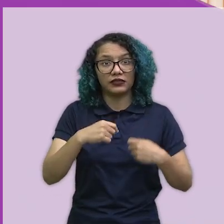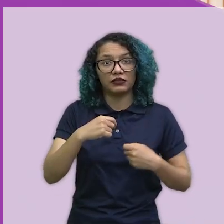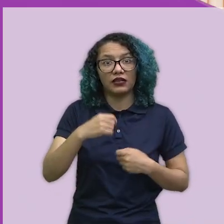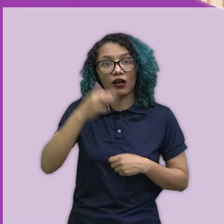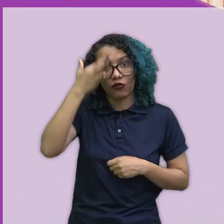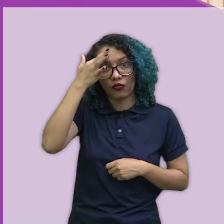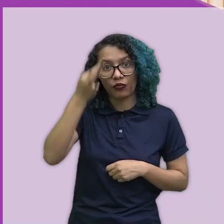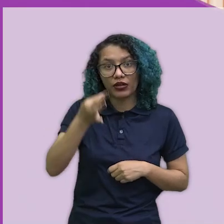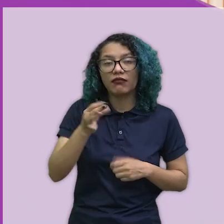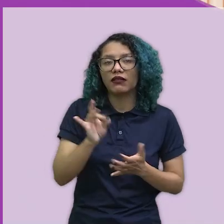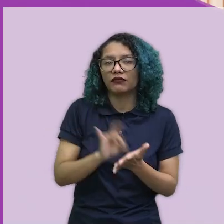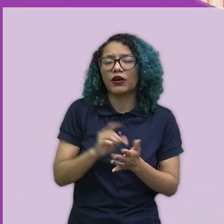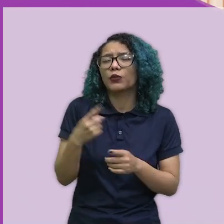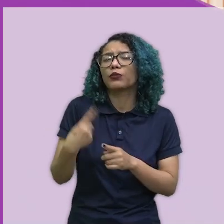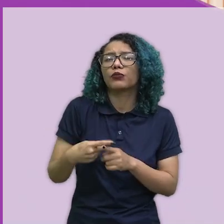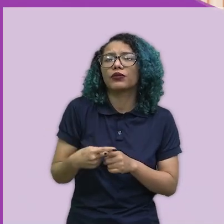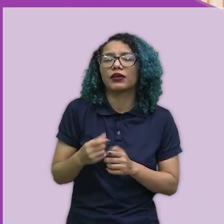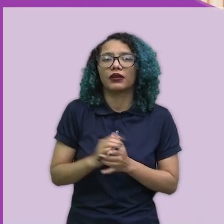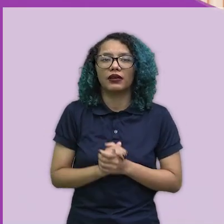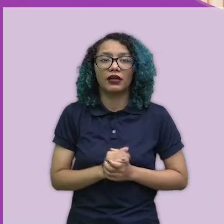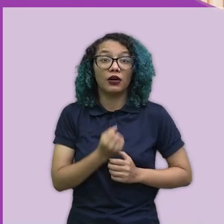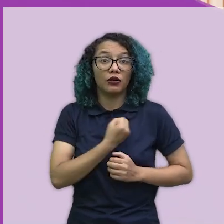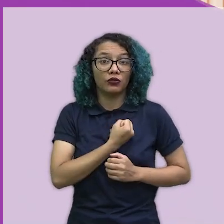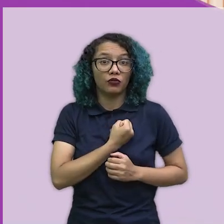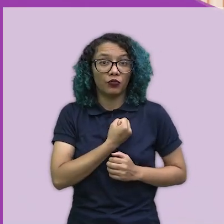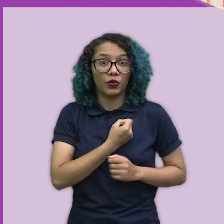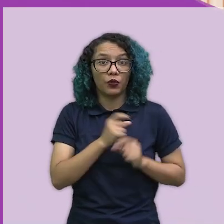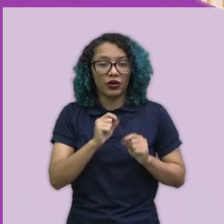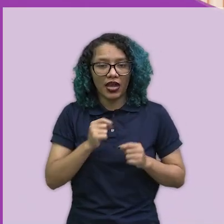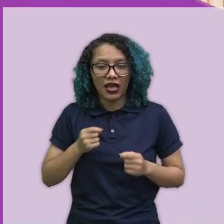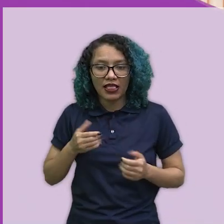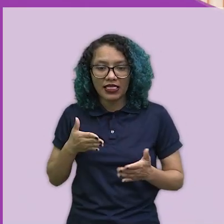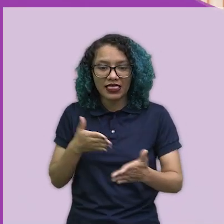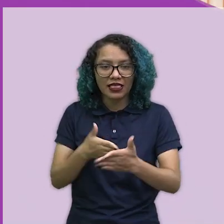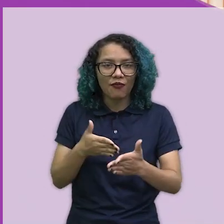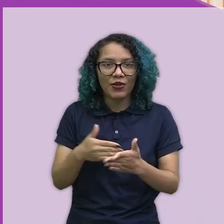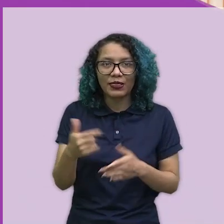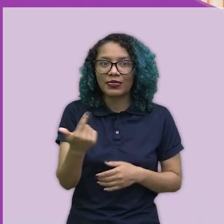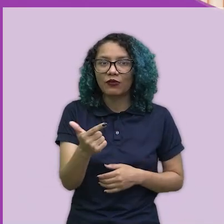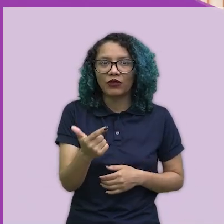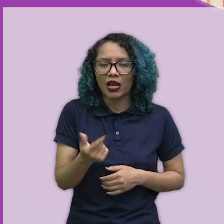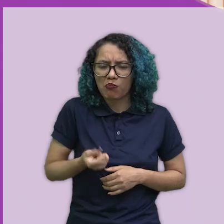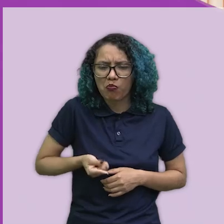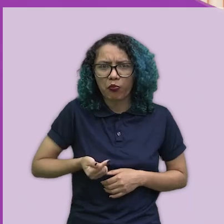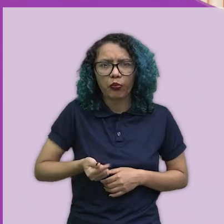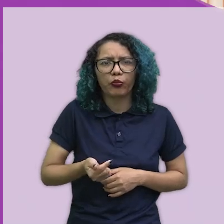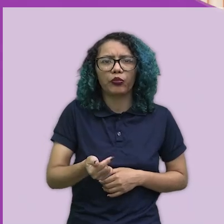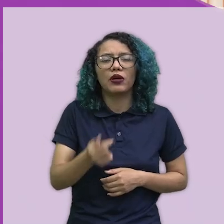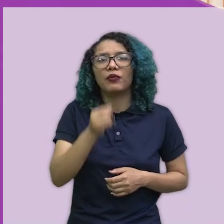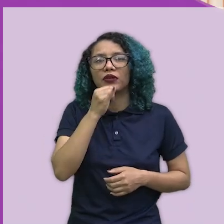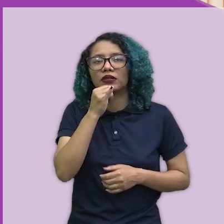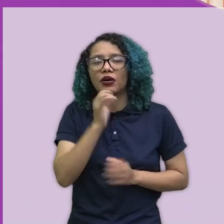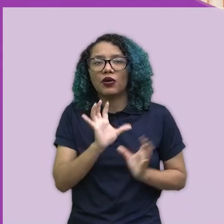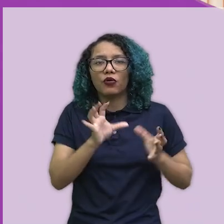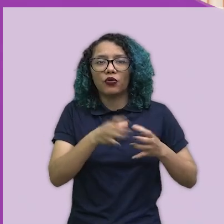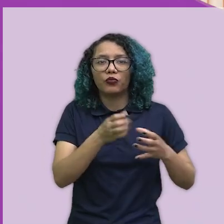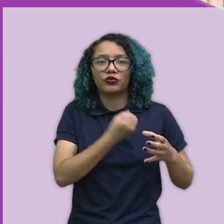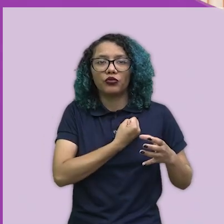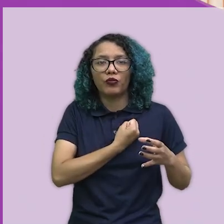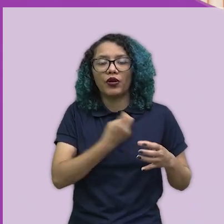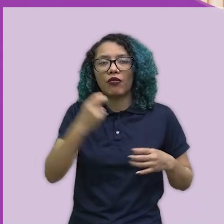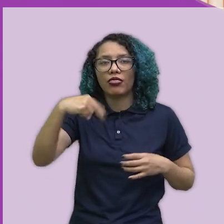quê? Porque normalmente os números eles são infinitos. O conjunto dos números naturais, por exemplo. Quais são os